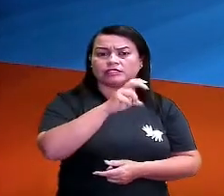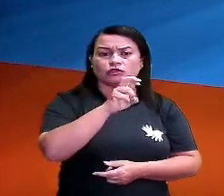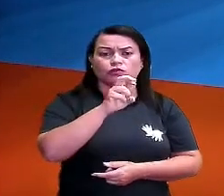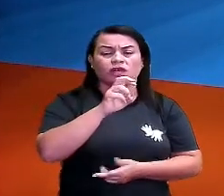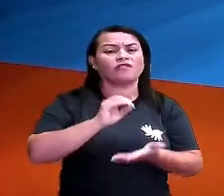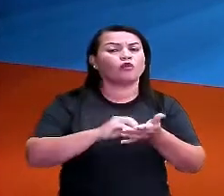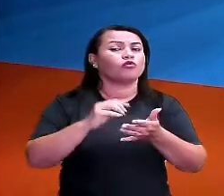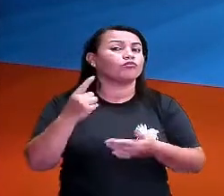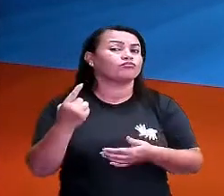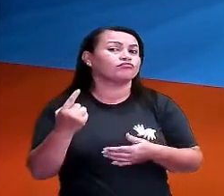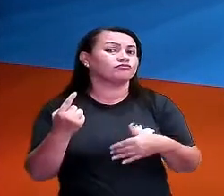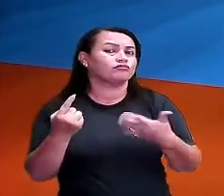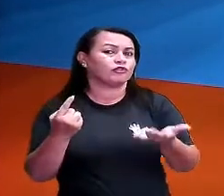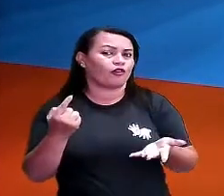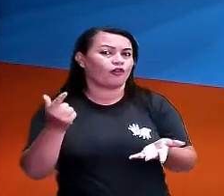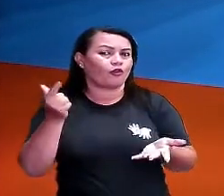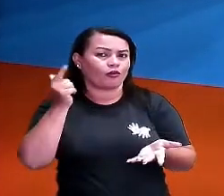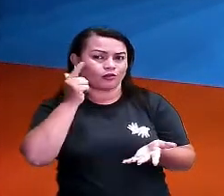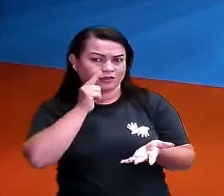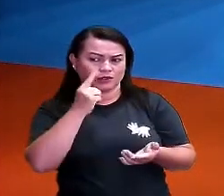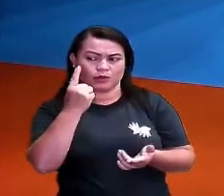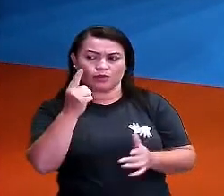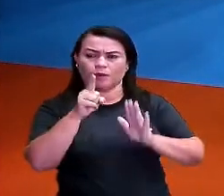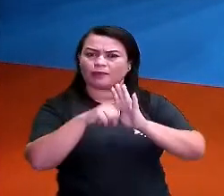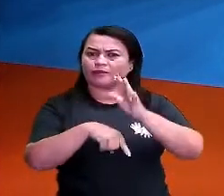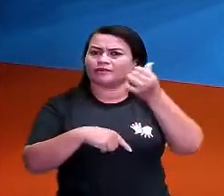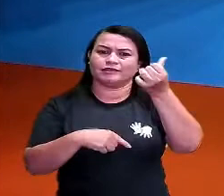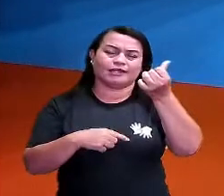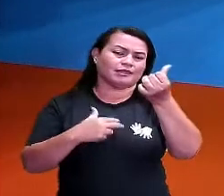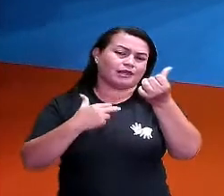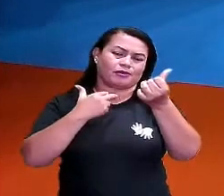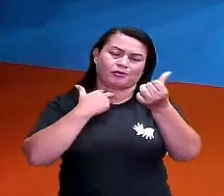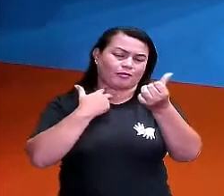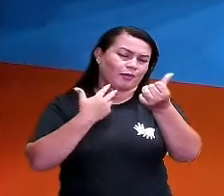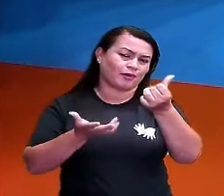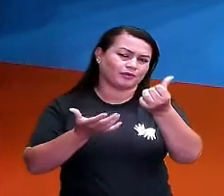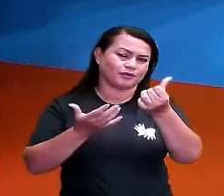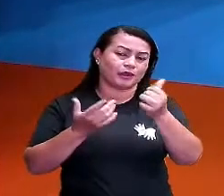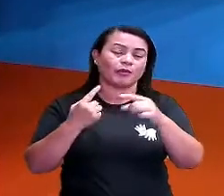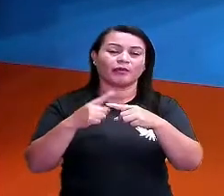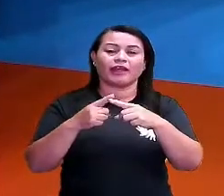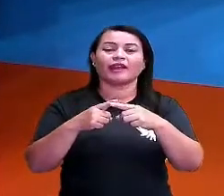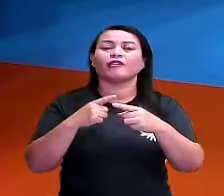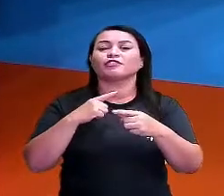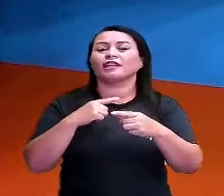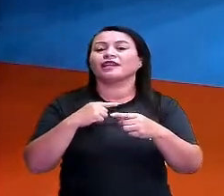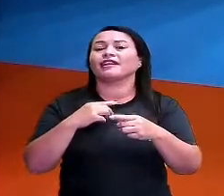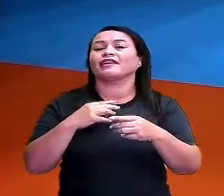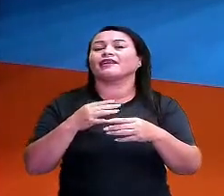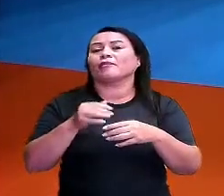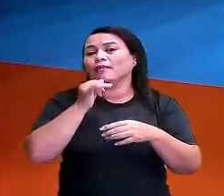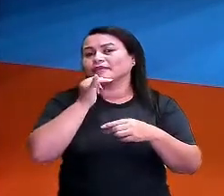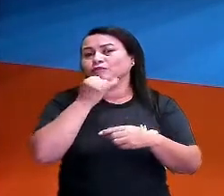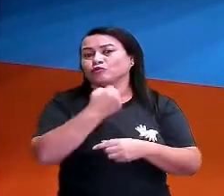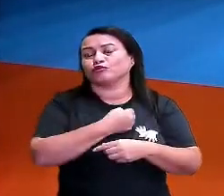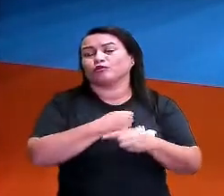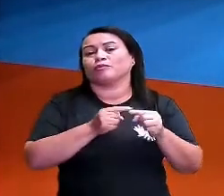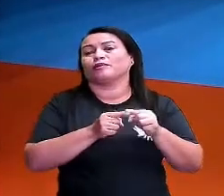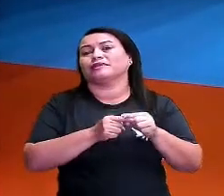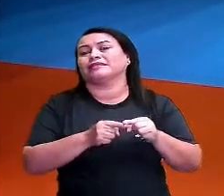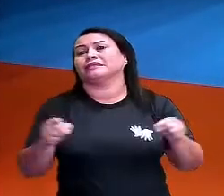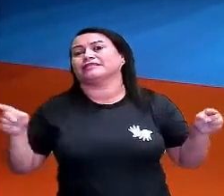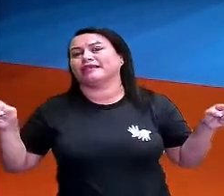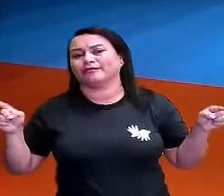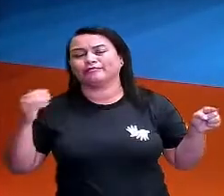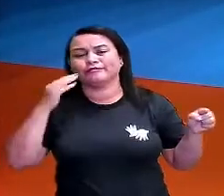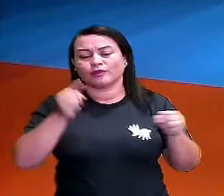poder subtrair 1 menos 6, não, que eu já entro no conjunto dos números inteiros. Então, parou aí, ó, eu tenho um resto